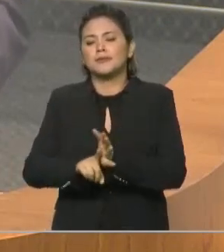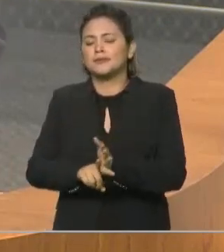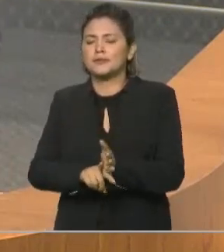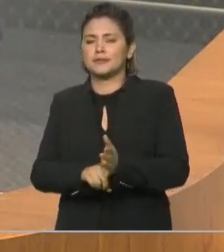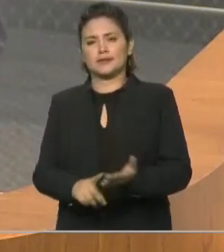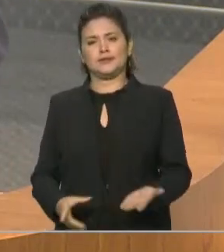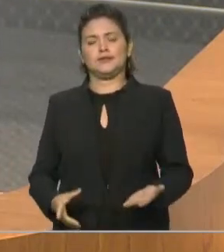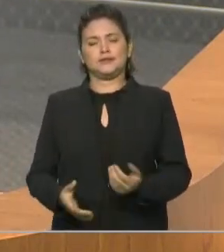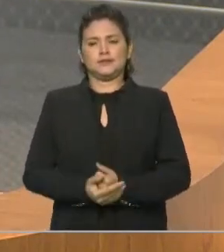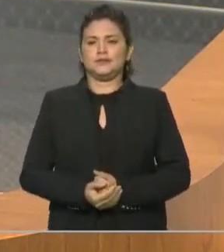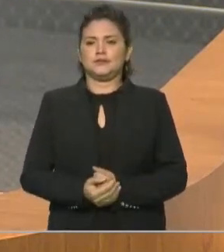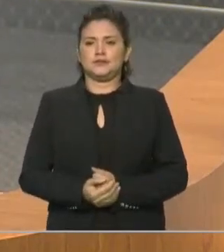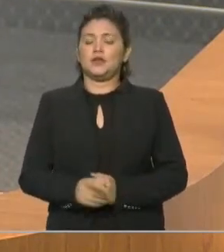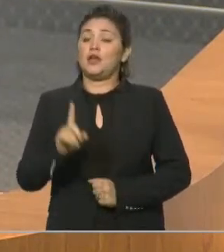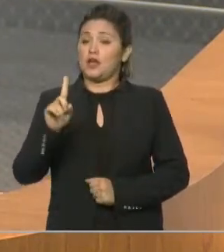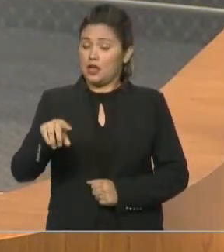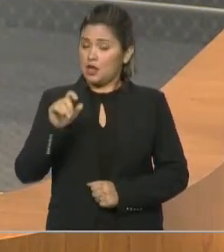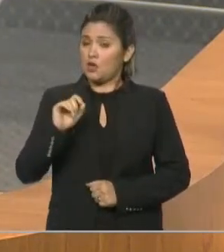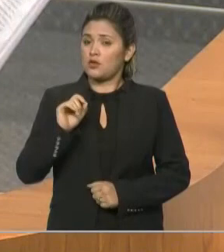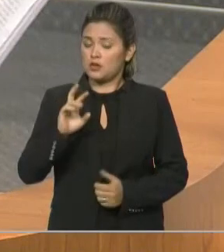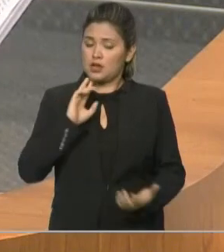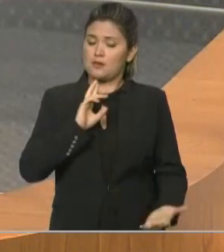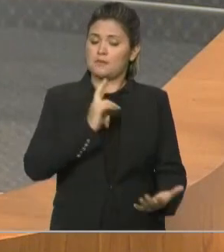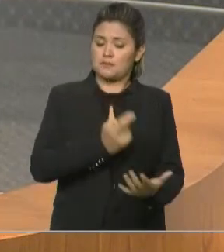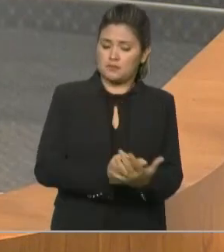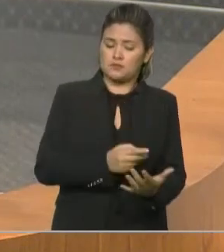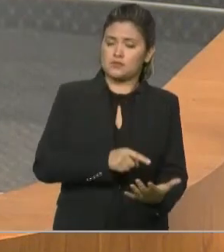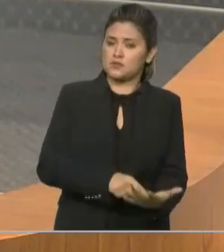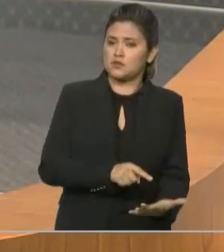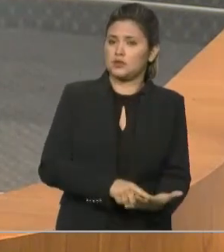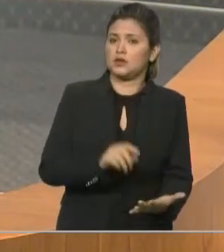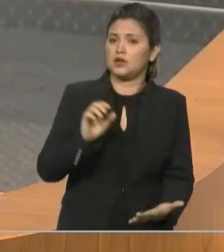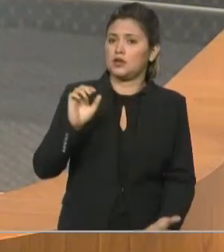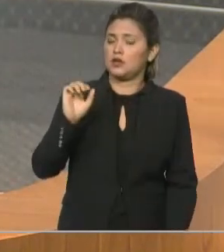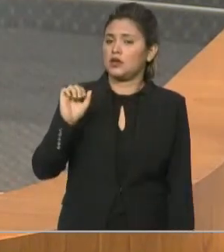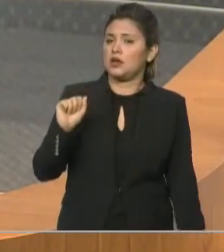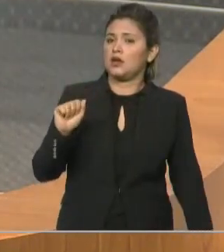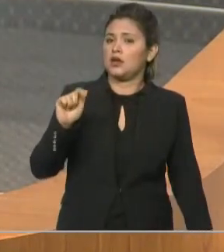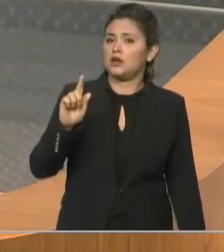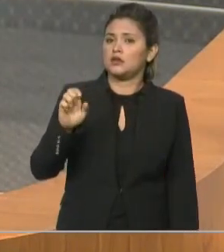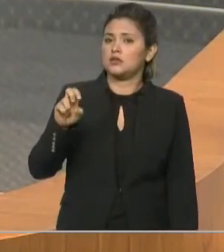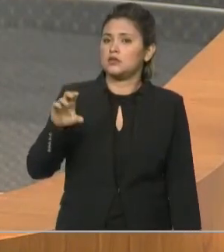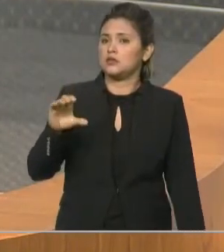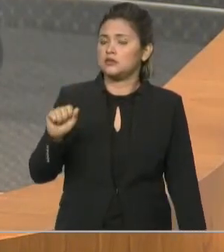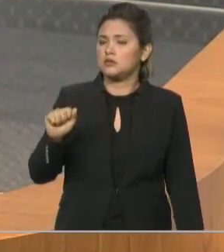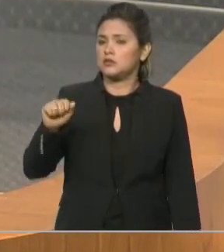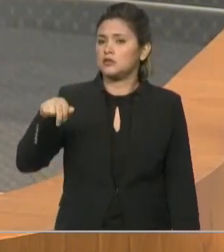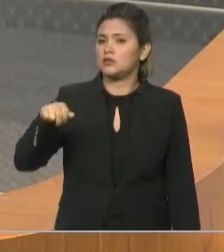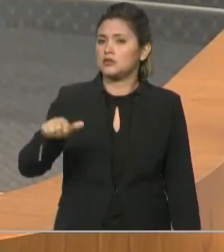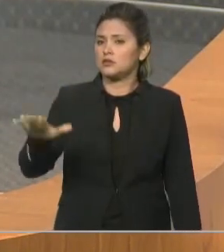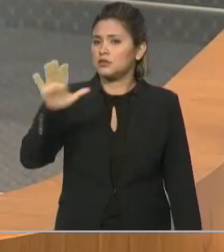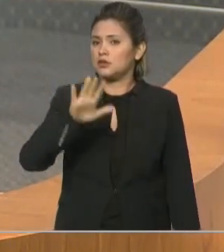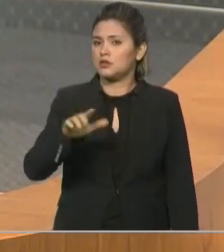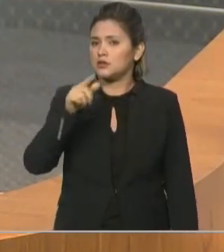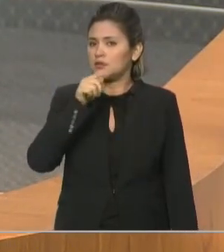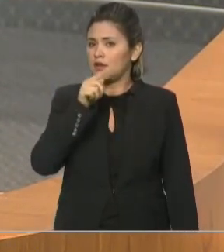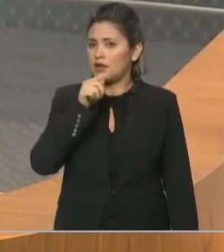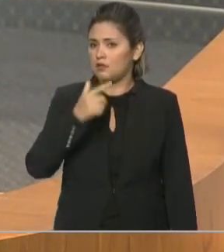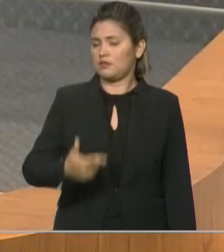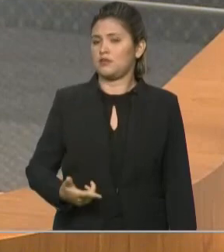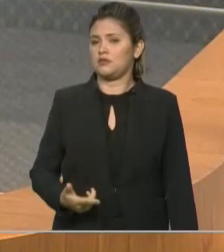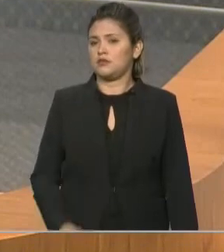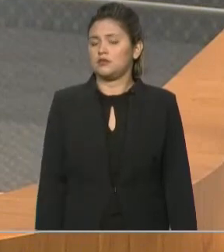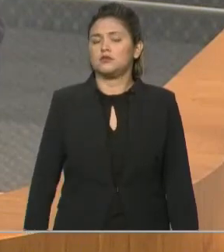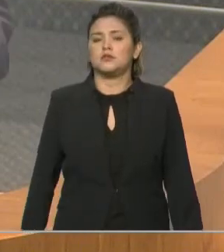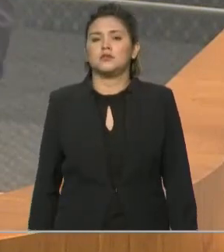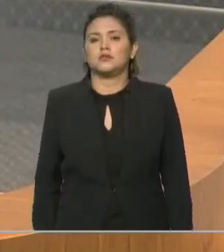menos é o que diz aqui o último relatório da ANA, Agência Nacional de Água. De 2017, a